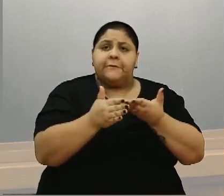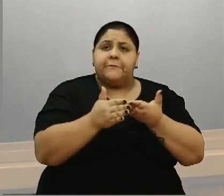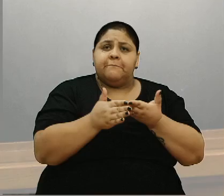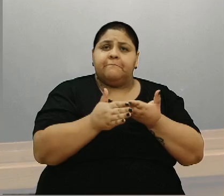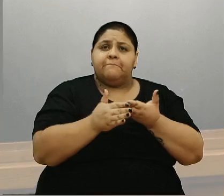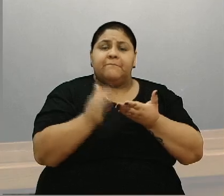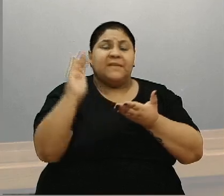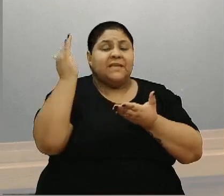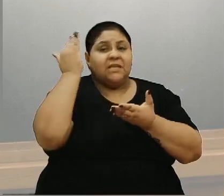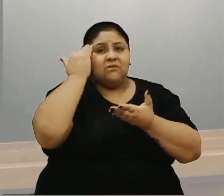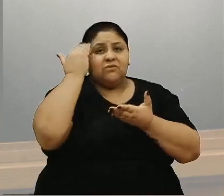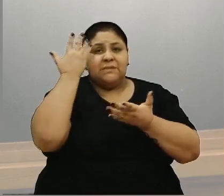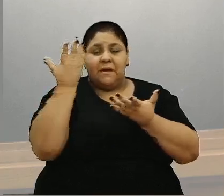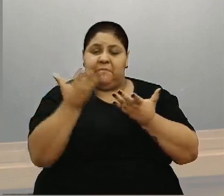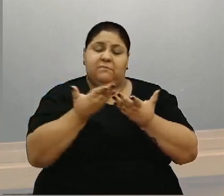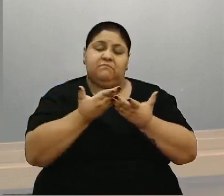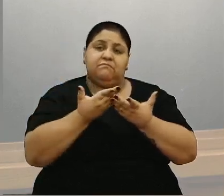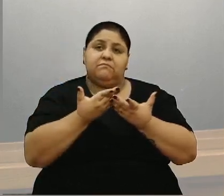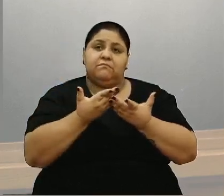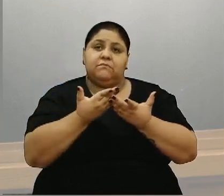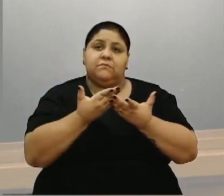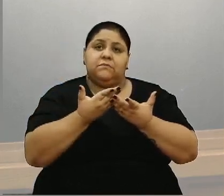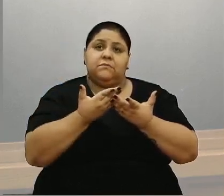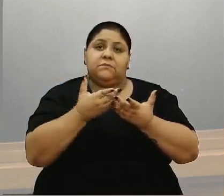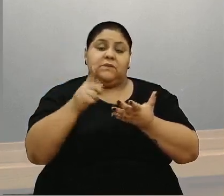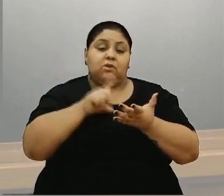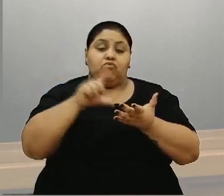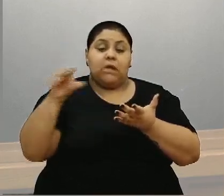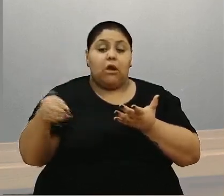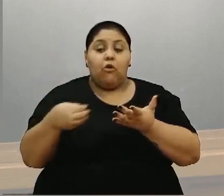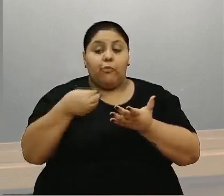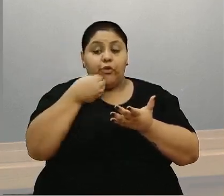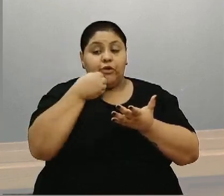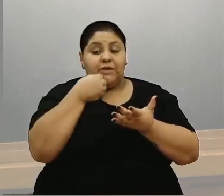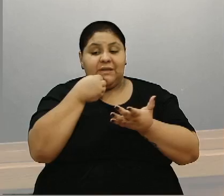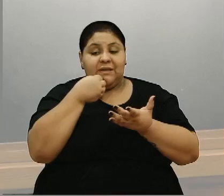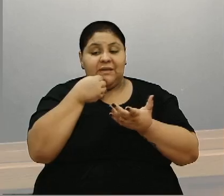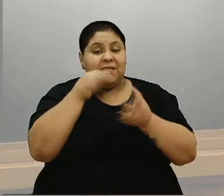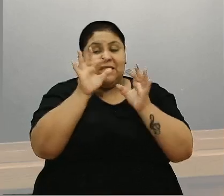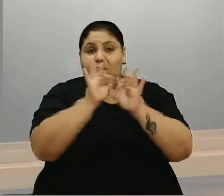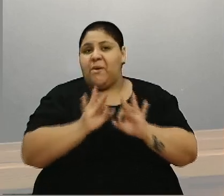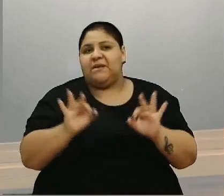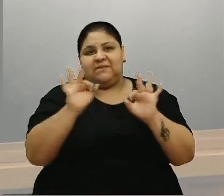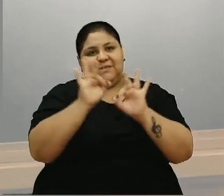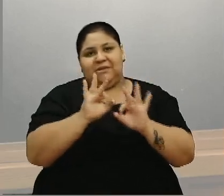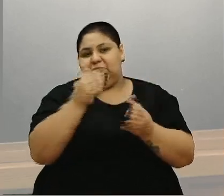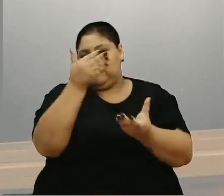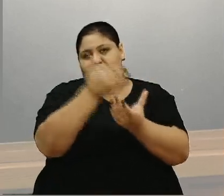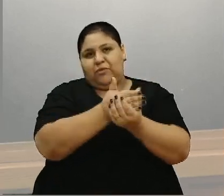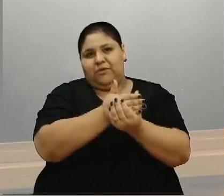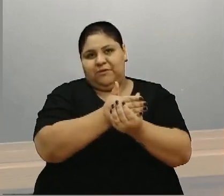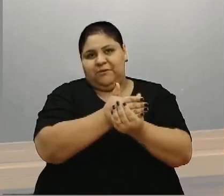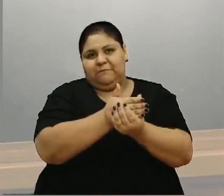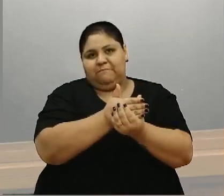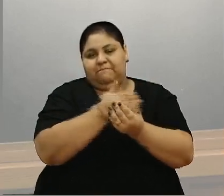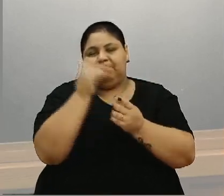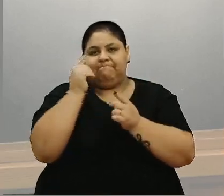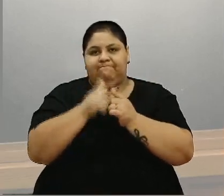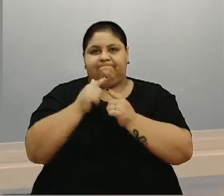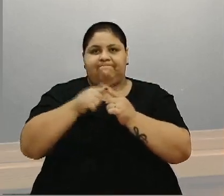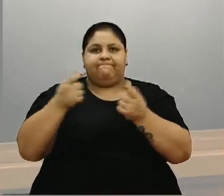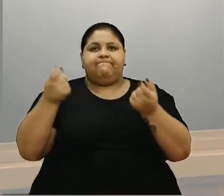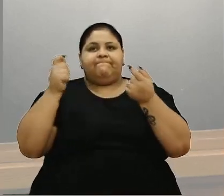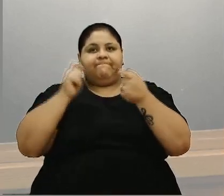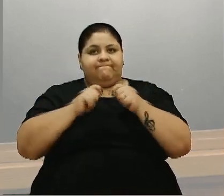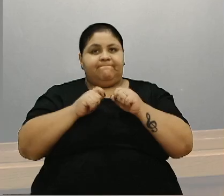estão sabendo, não estão tendo essa oportunidade, porque não é tão simples assim o processo, até porque precisa